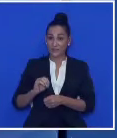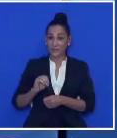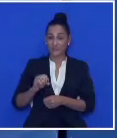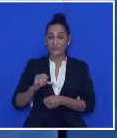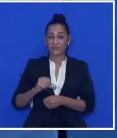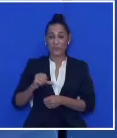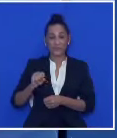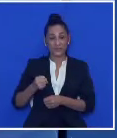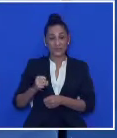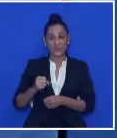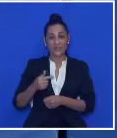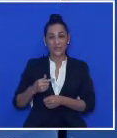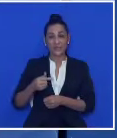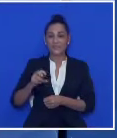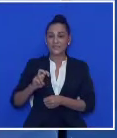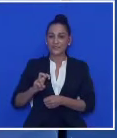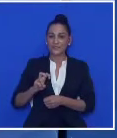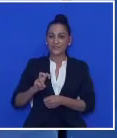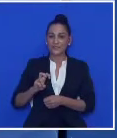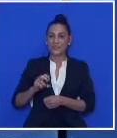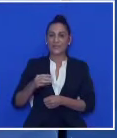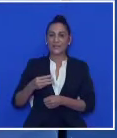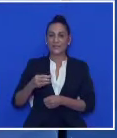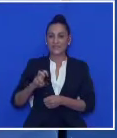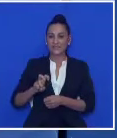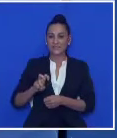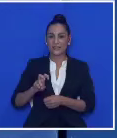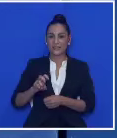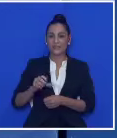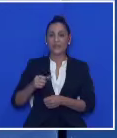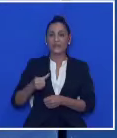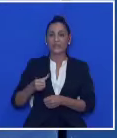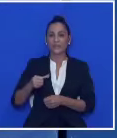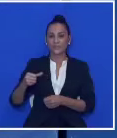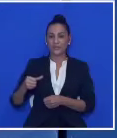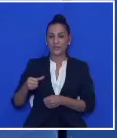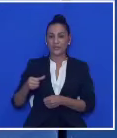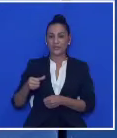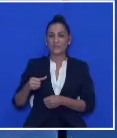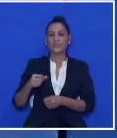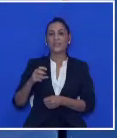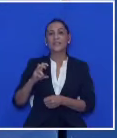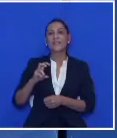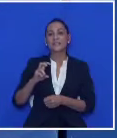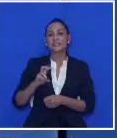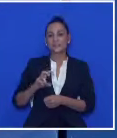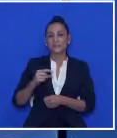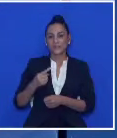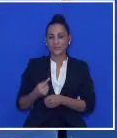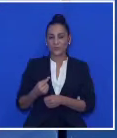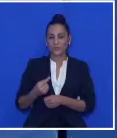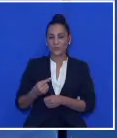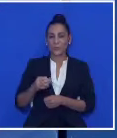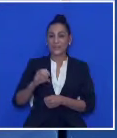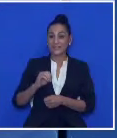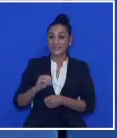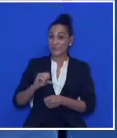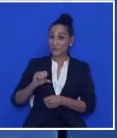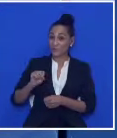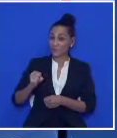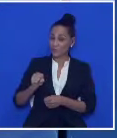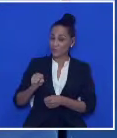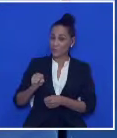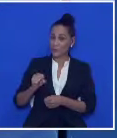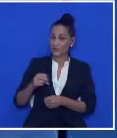58, 80, 98, 75, 35, 99, 51,